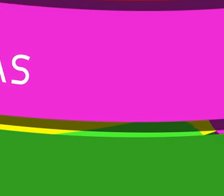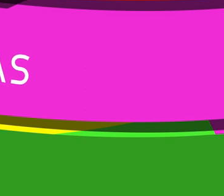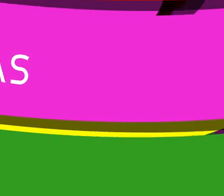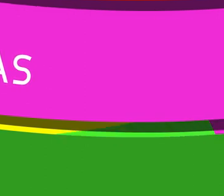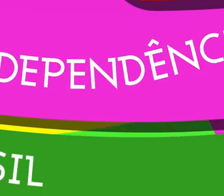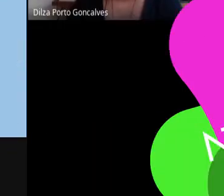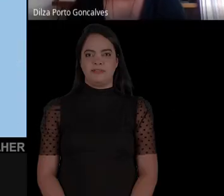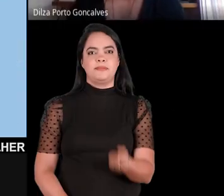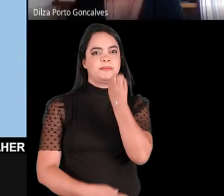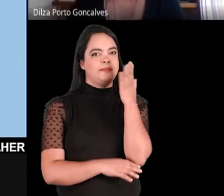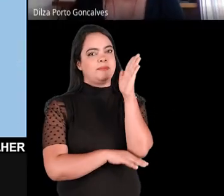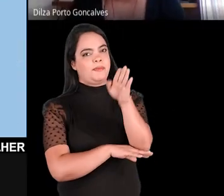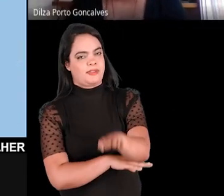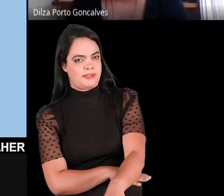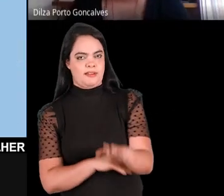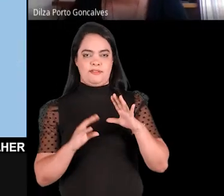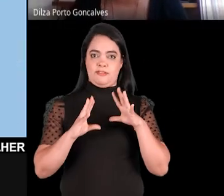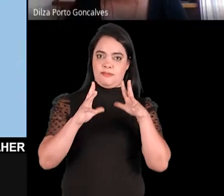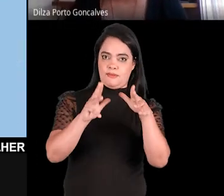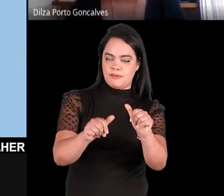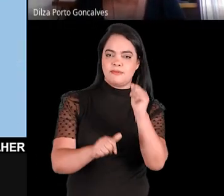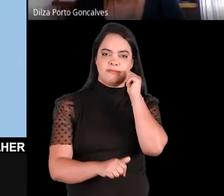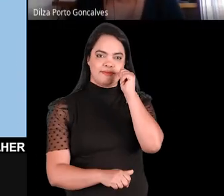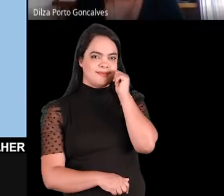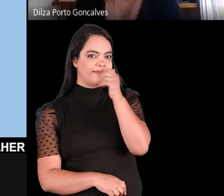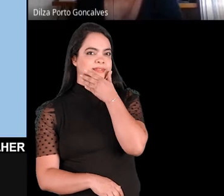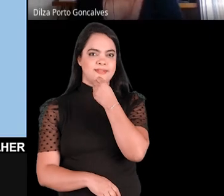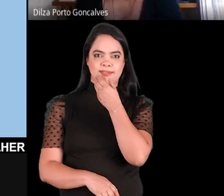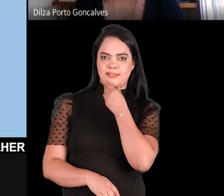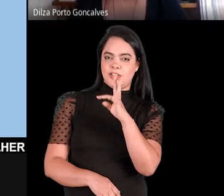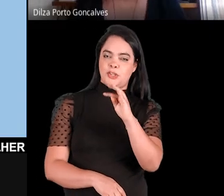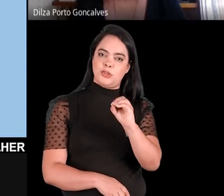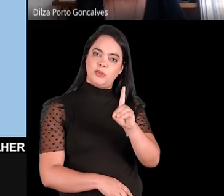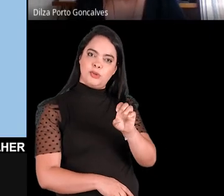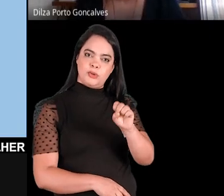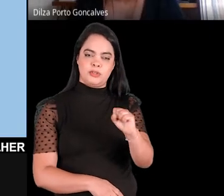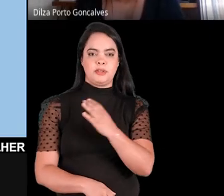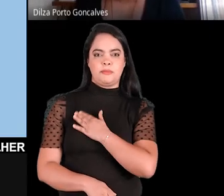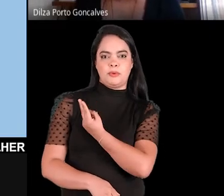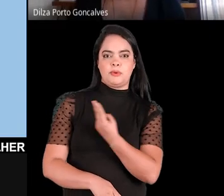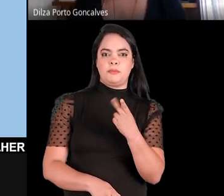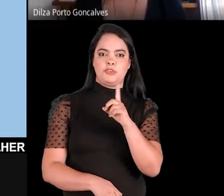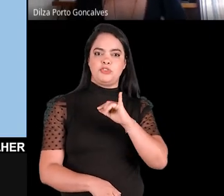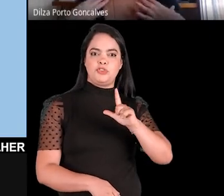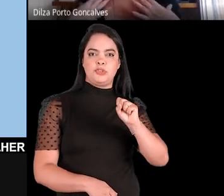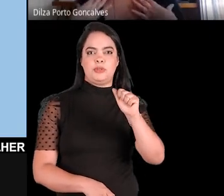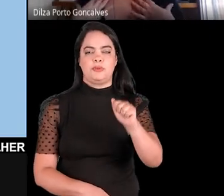Brasil. Boa tarde a todas, todos e todes. Eu sou Dilza Porto